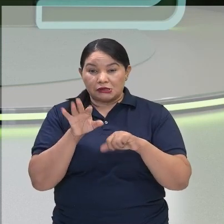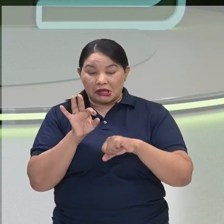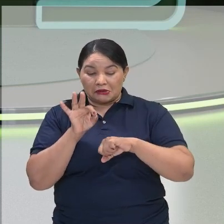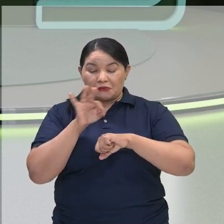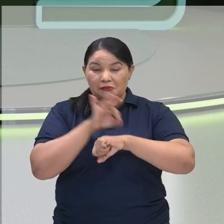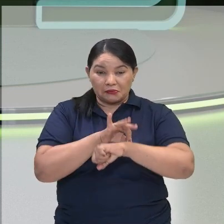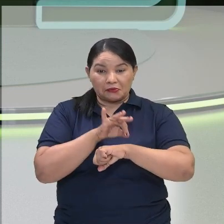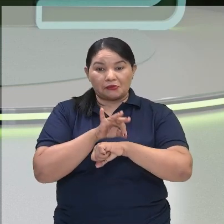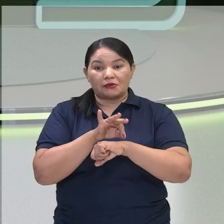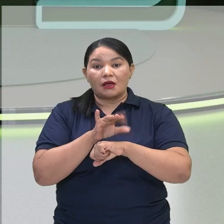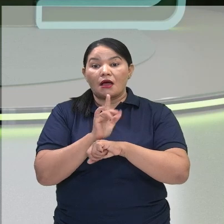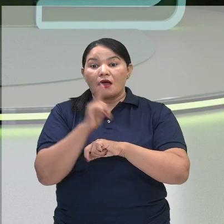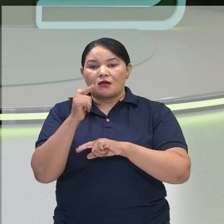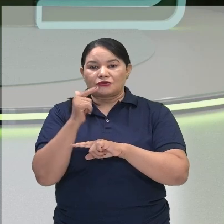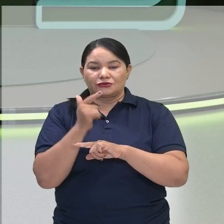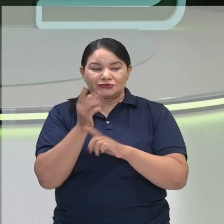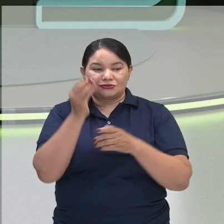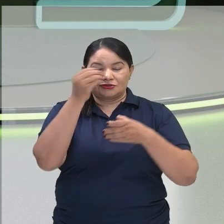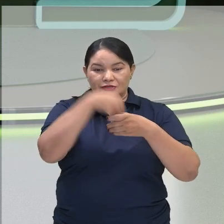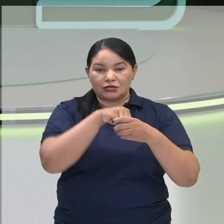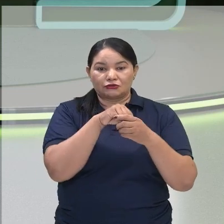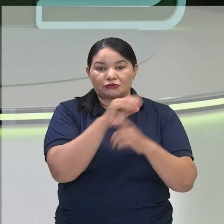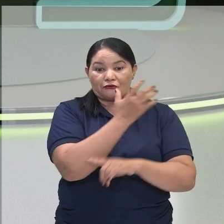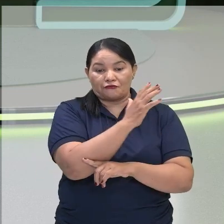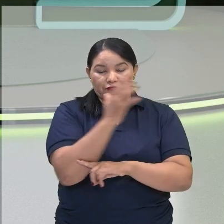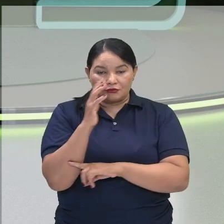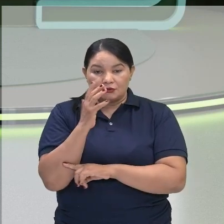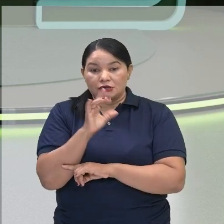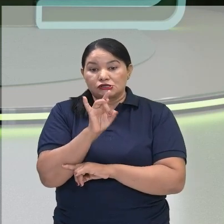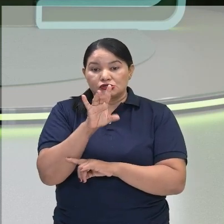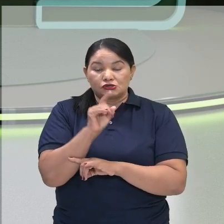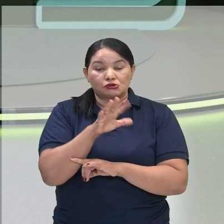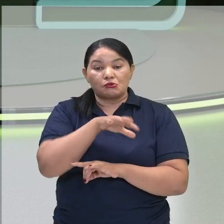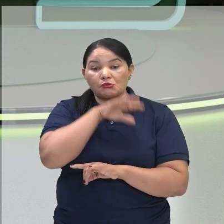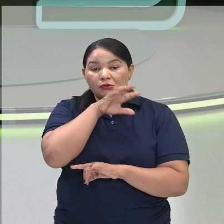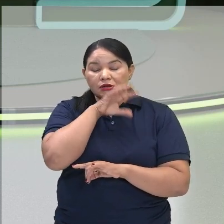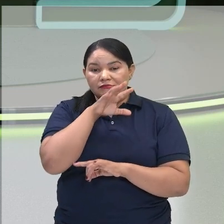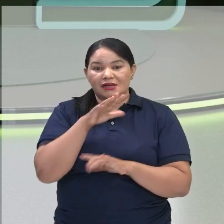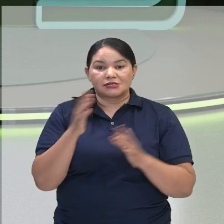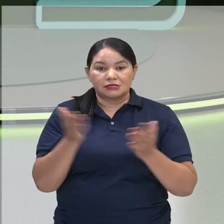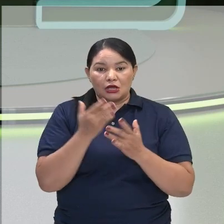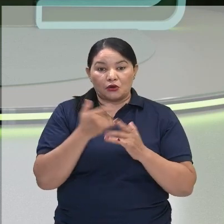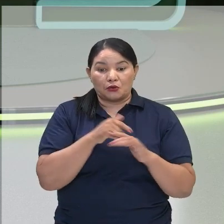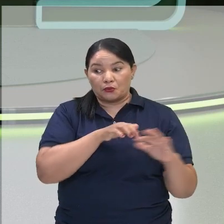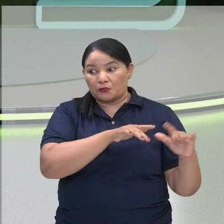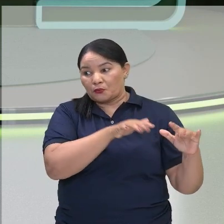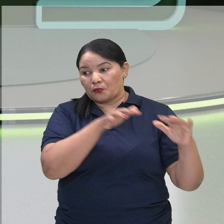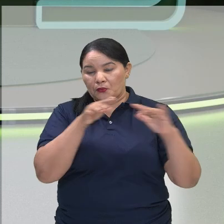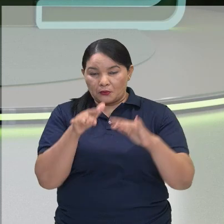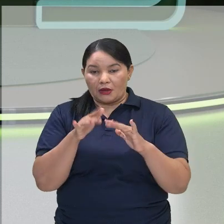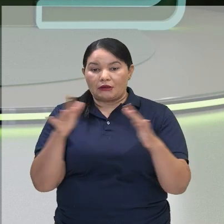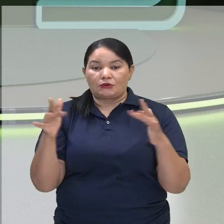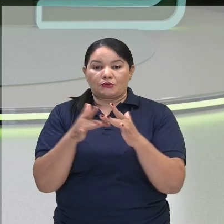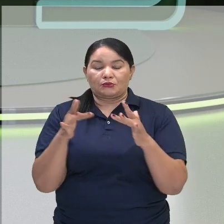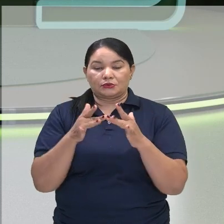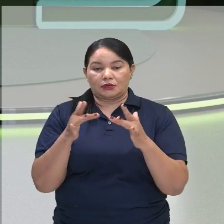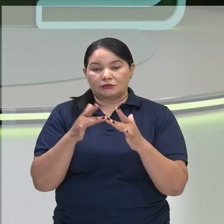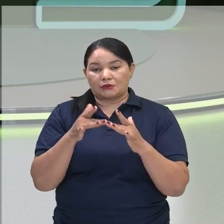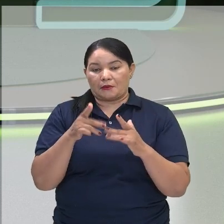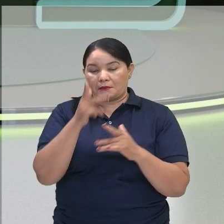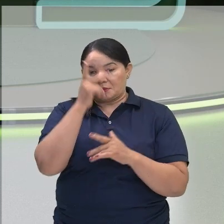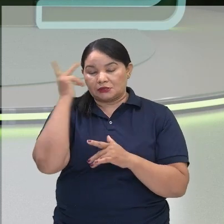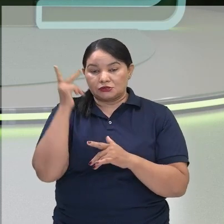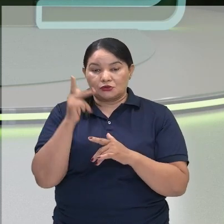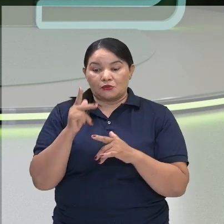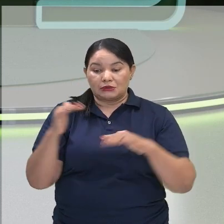ficavam na floresta, né, ficavam ali apenas nos animais silvestres, e agora tem contato com as pessoas, né, da cidade, das